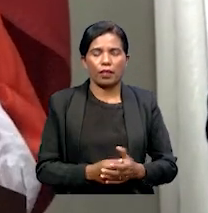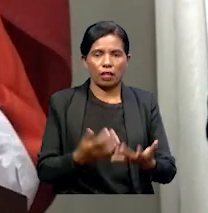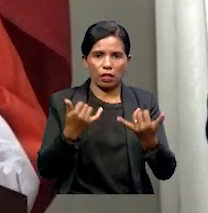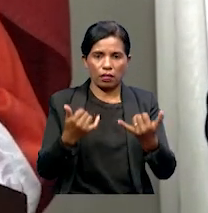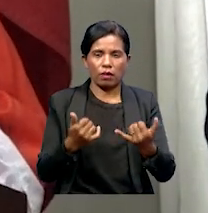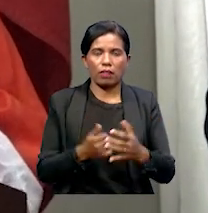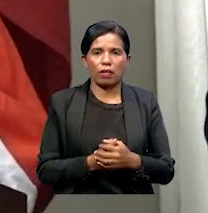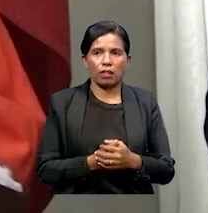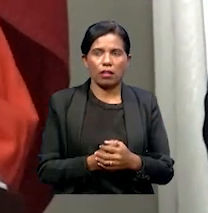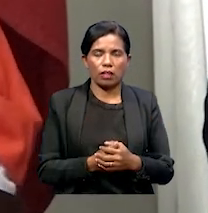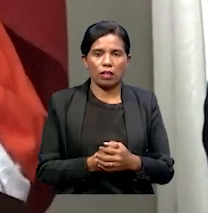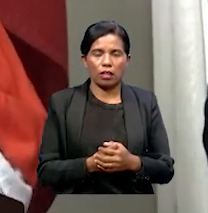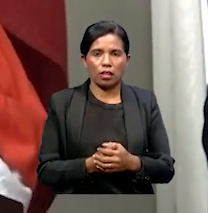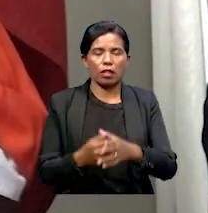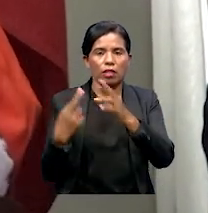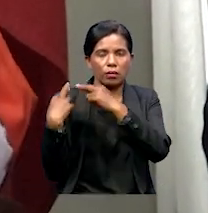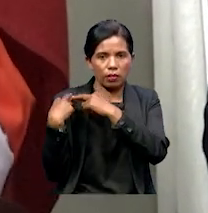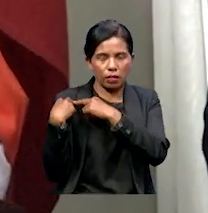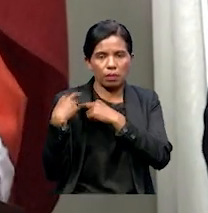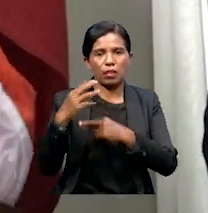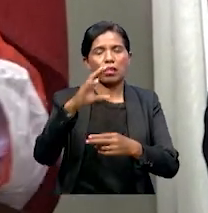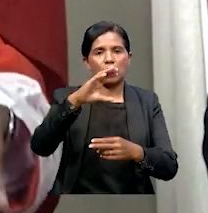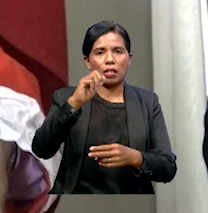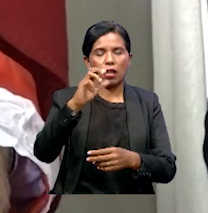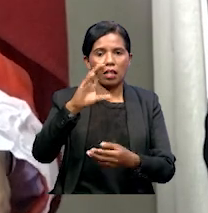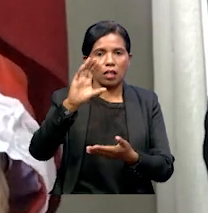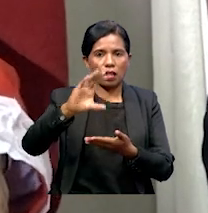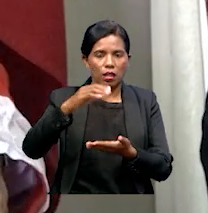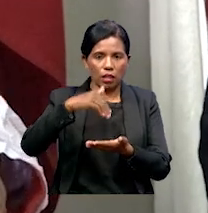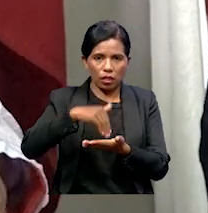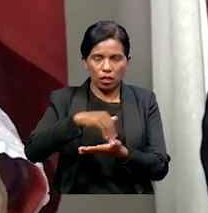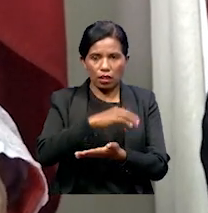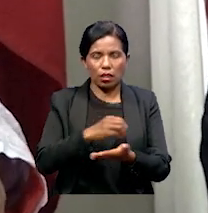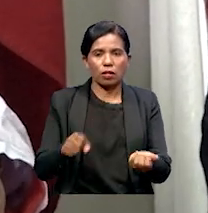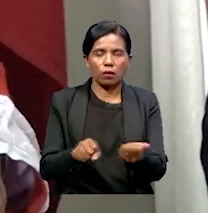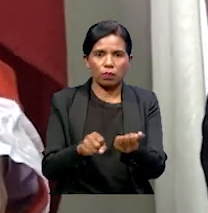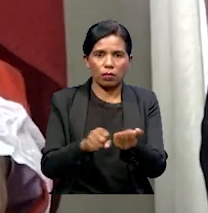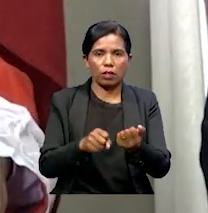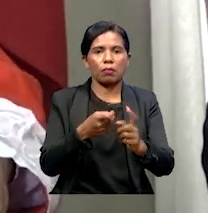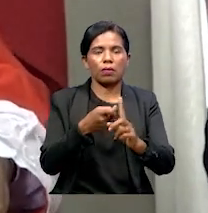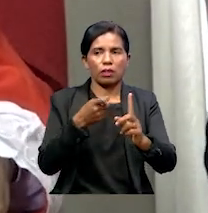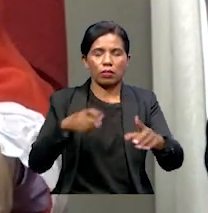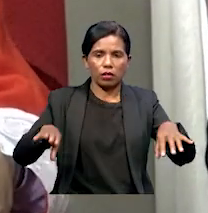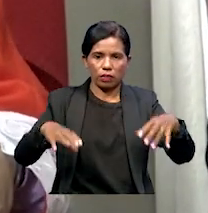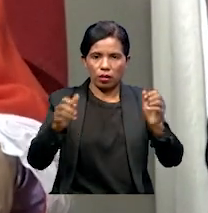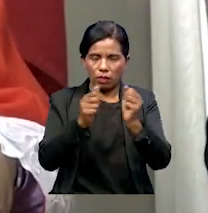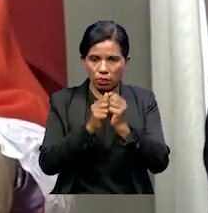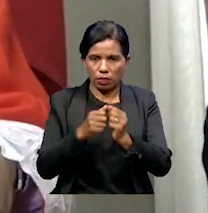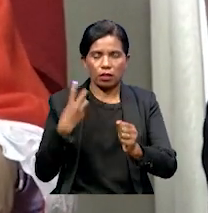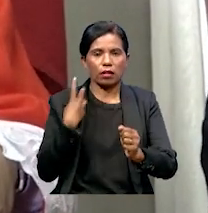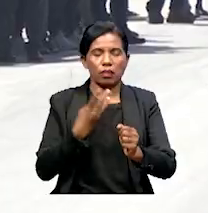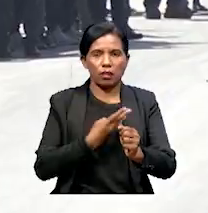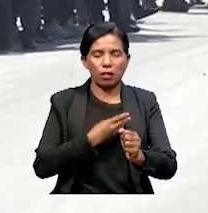kenar pe kardial ni yang lalu tu, liu atu apoyo nebe mais direta. Bahko, sendi samutu pa kita ni asam